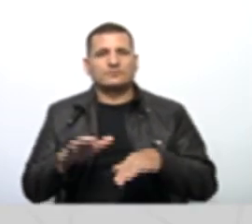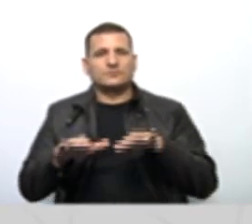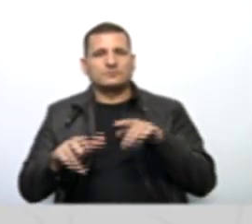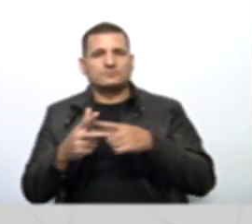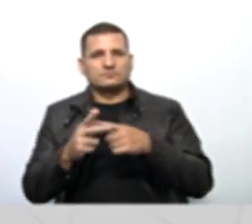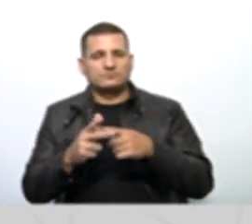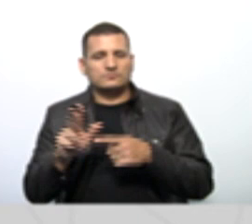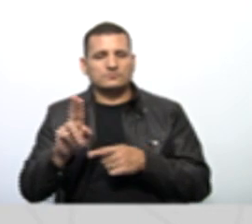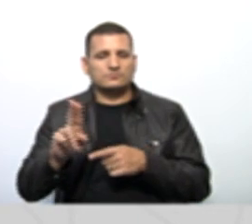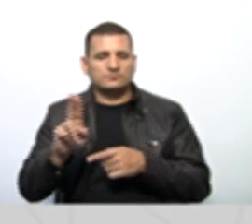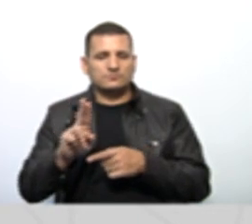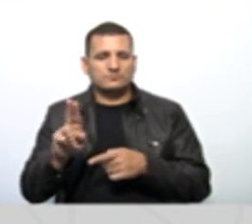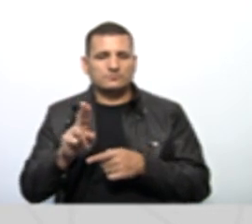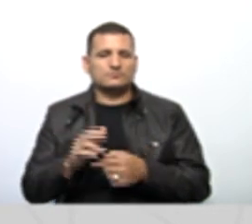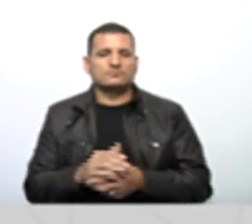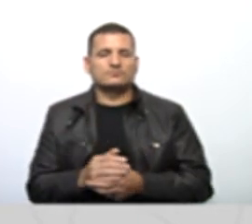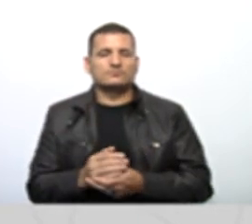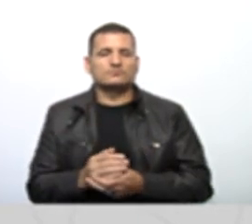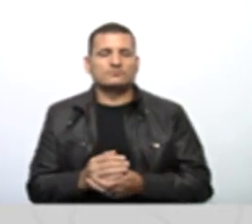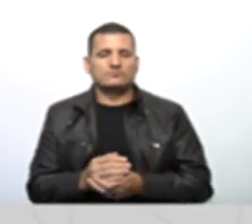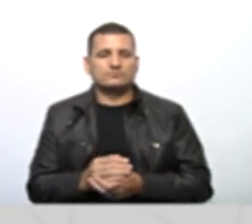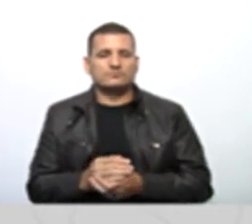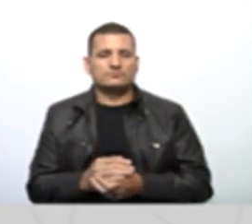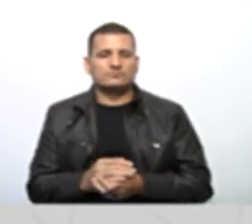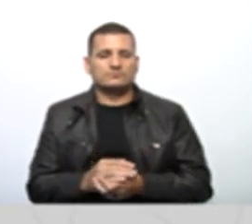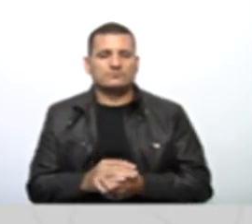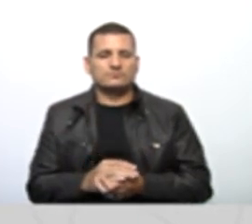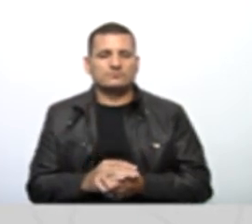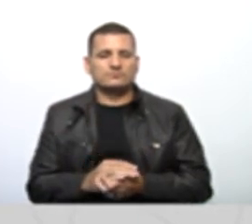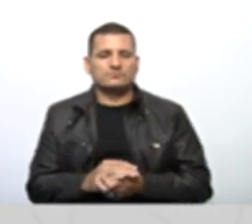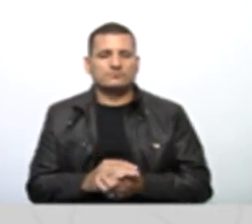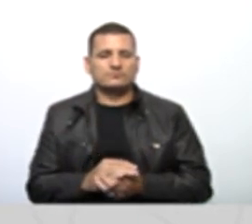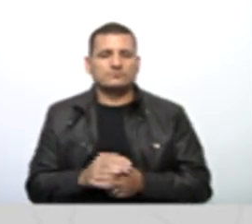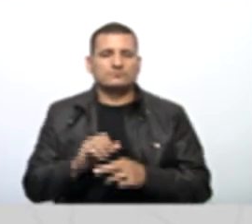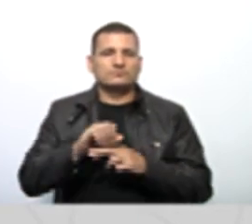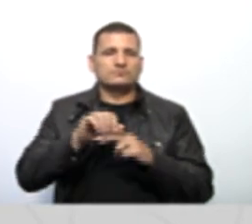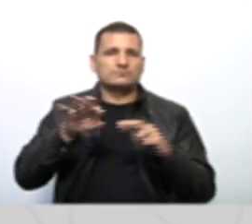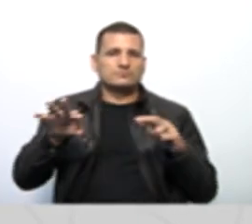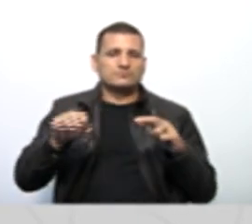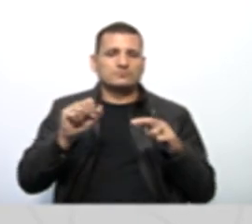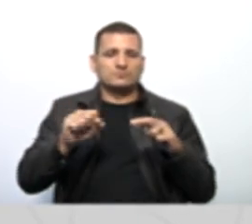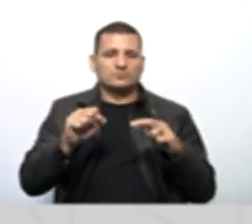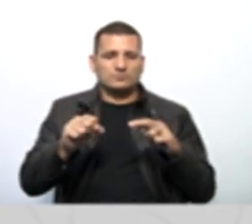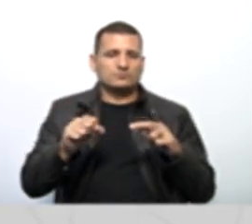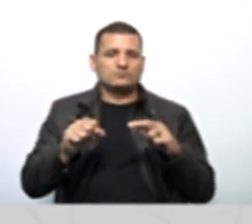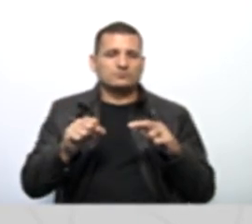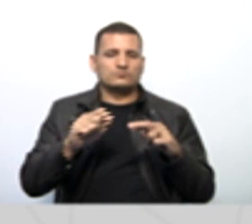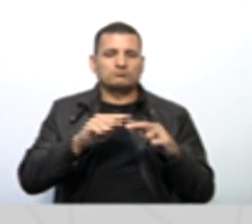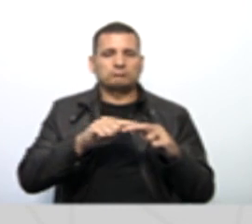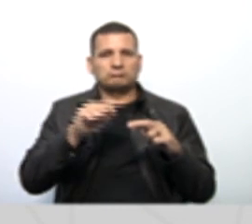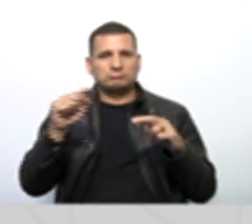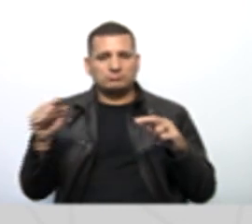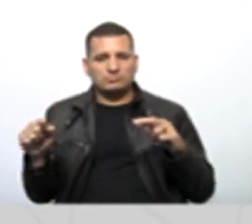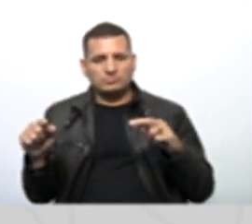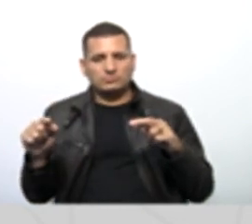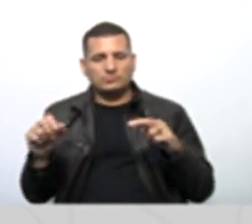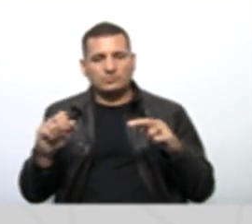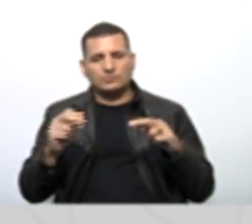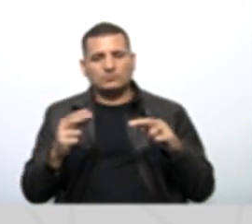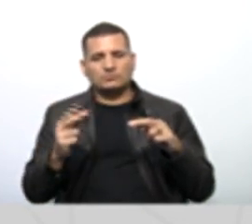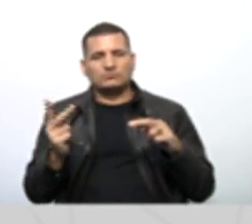não está caracterizada e transmissão pode ser em um único sentido ou nos dois sentidos simultaneamente